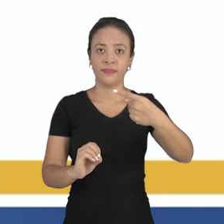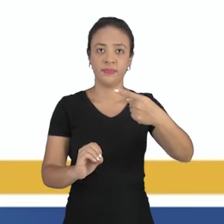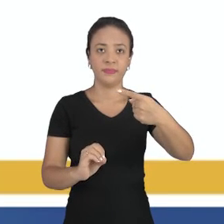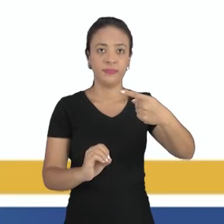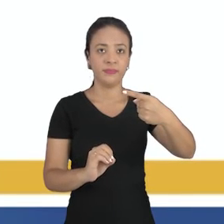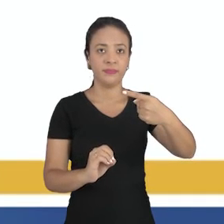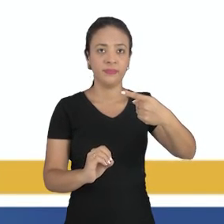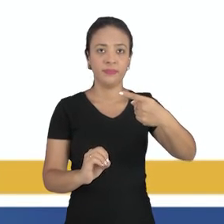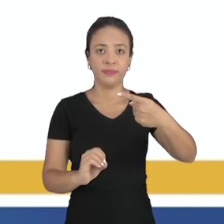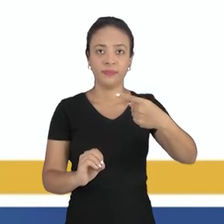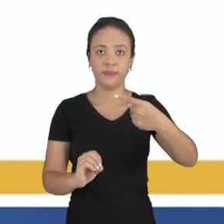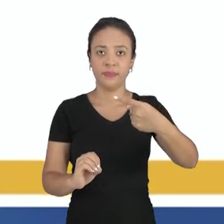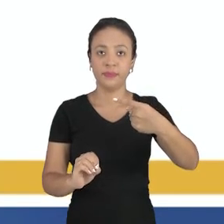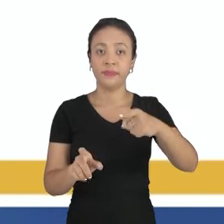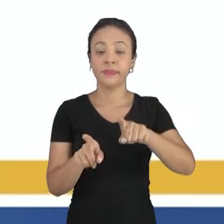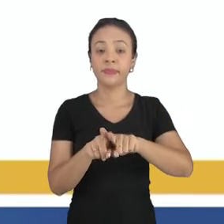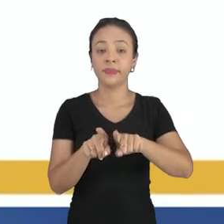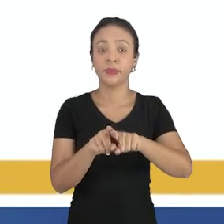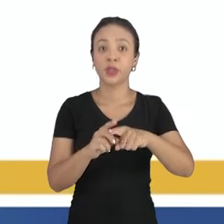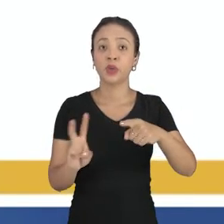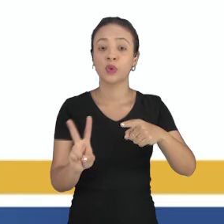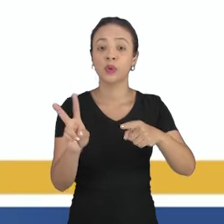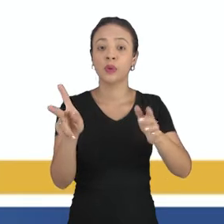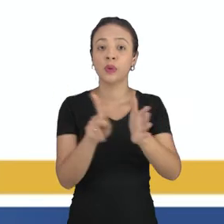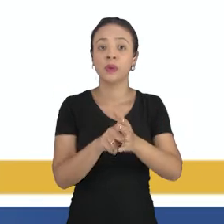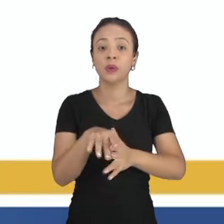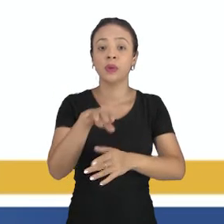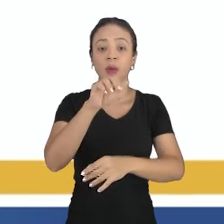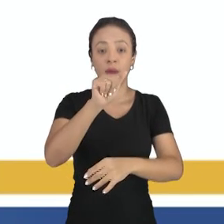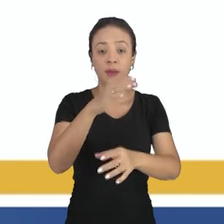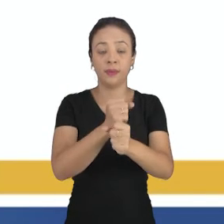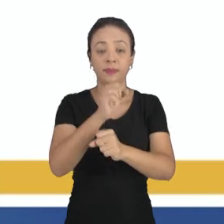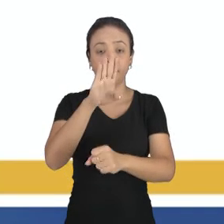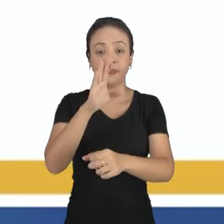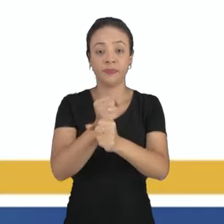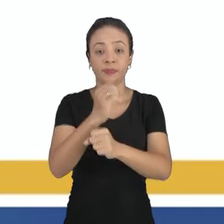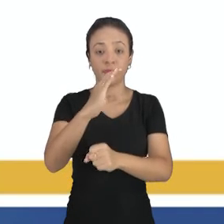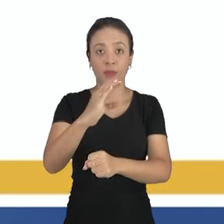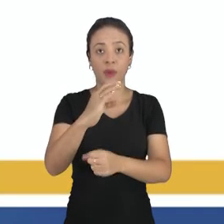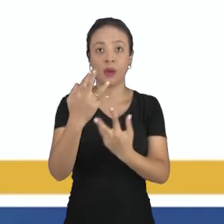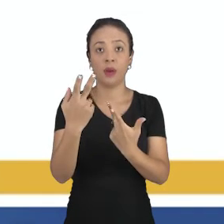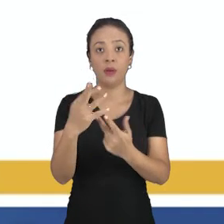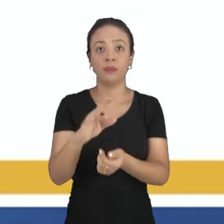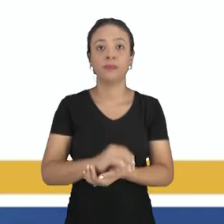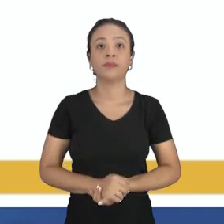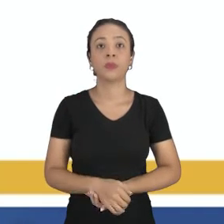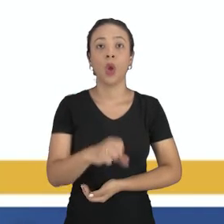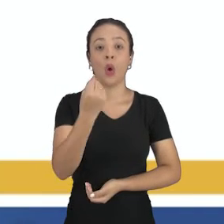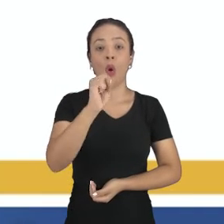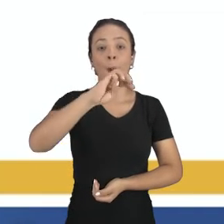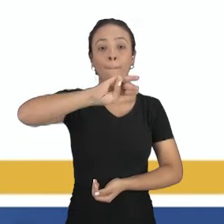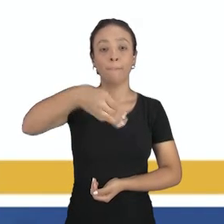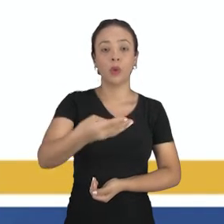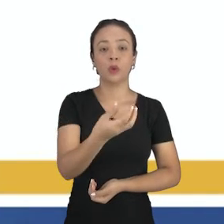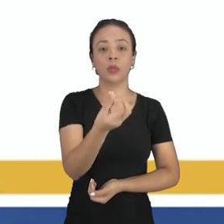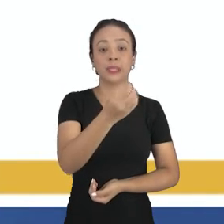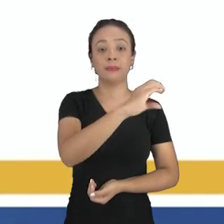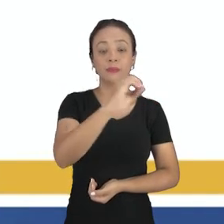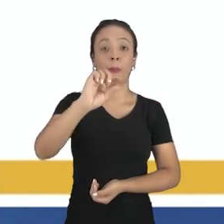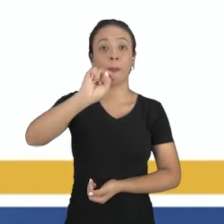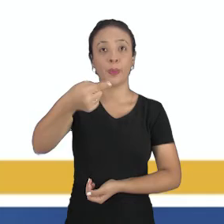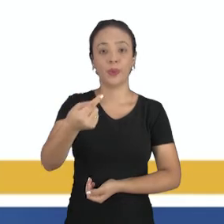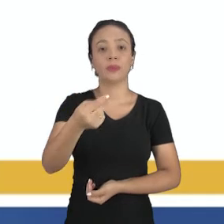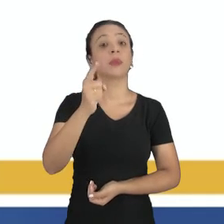e a minha o valor diabo + B + C = 8 milhões e seiscentos mil